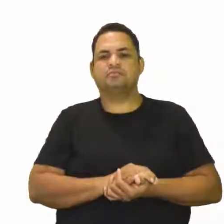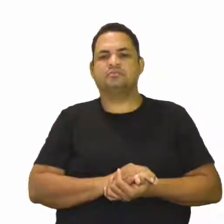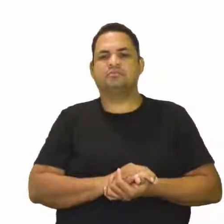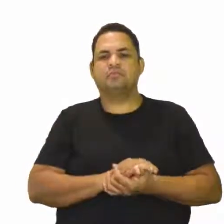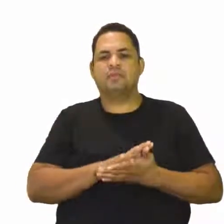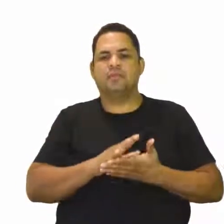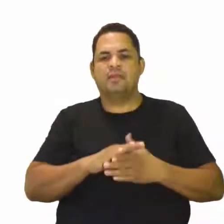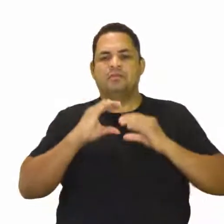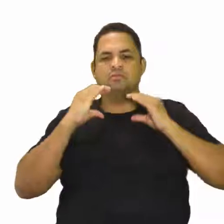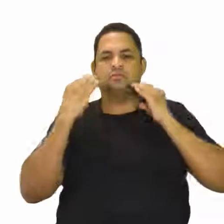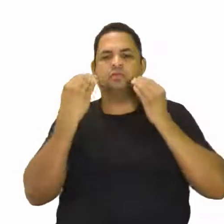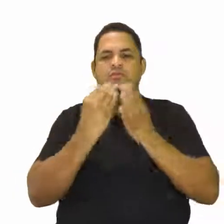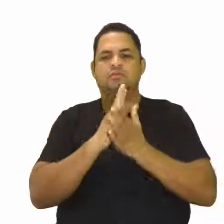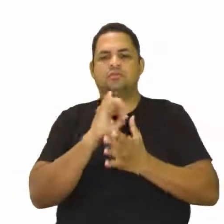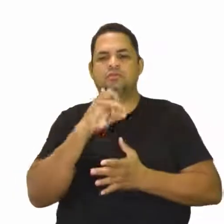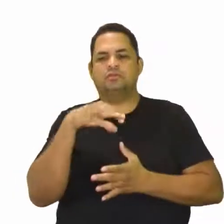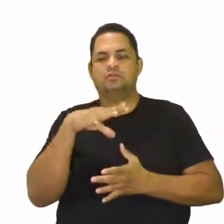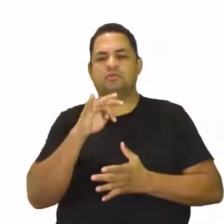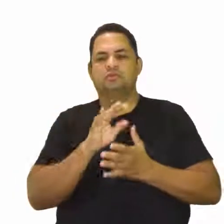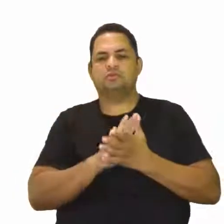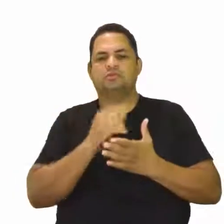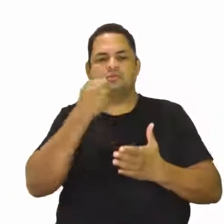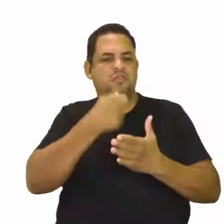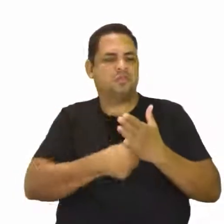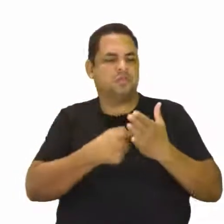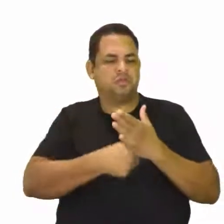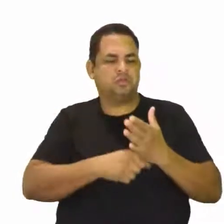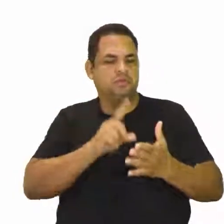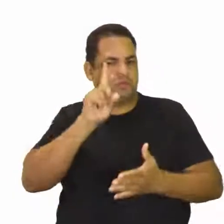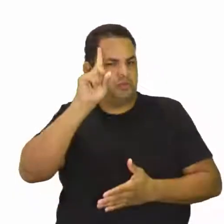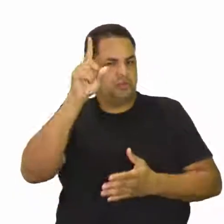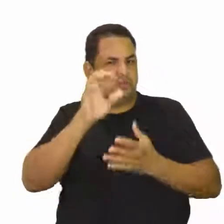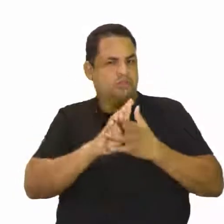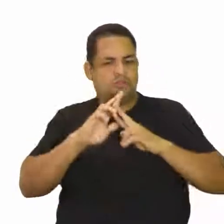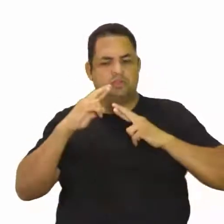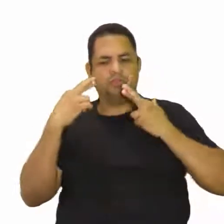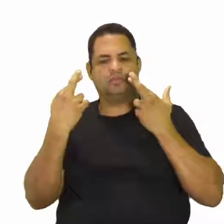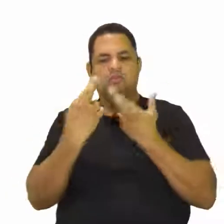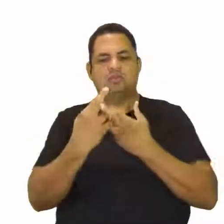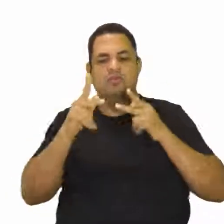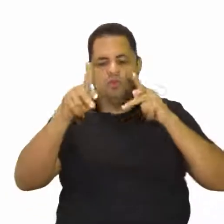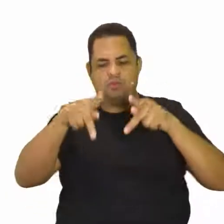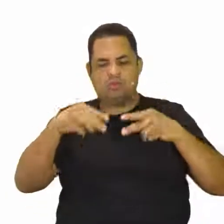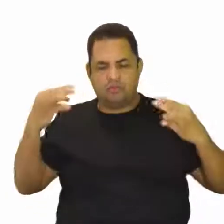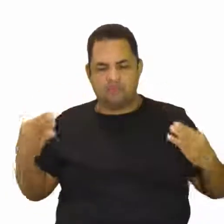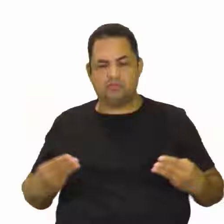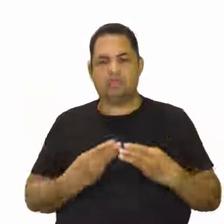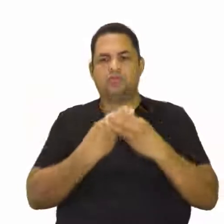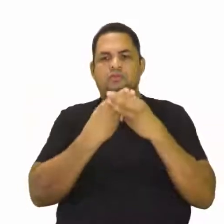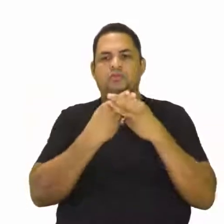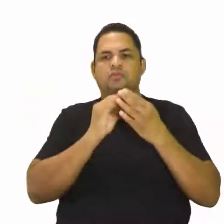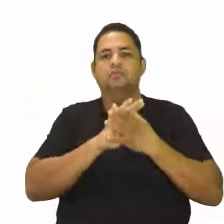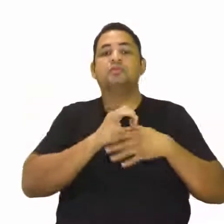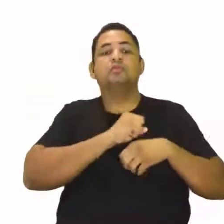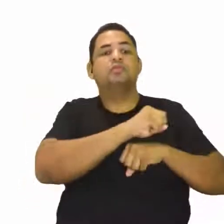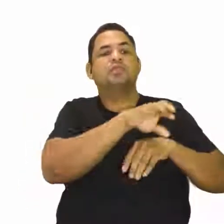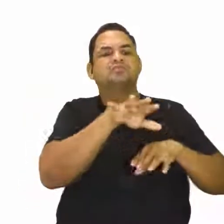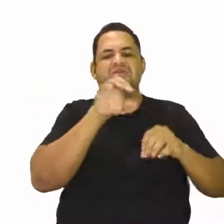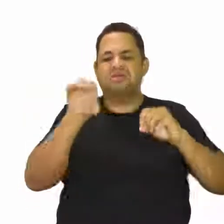congresso sionista aqui, eles defenderam a ideia de reunir o povo judeu disperso pelo